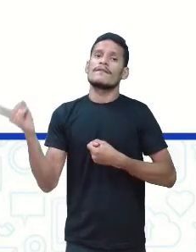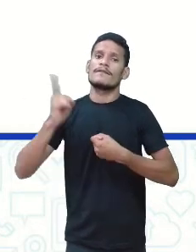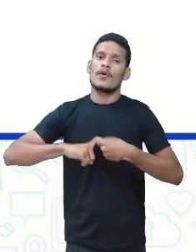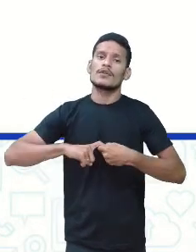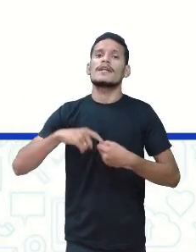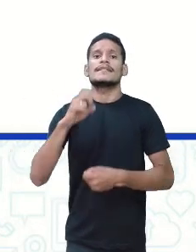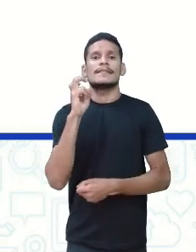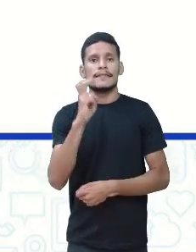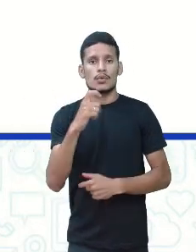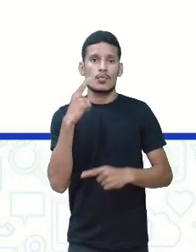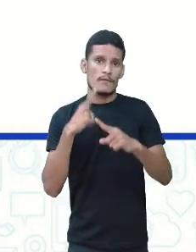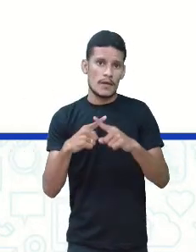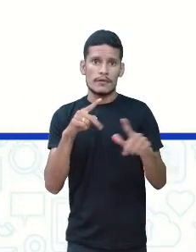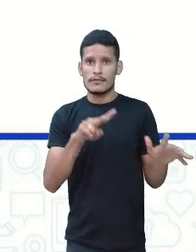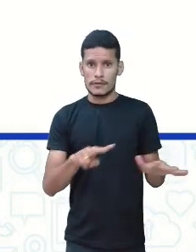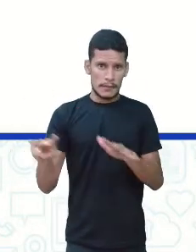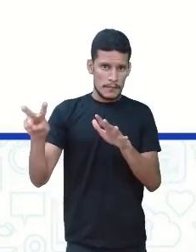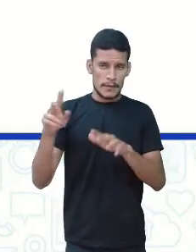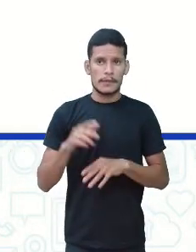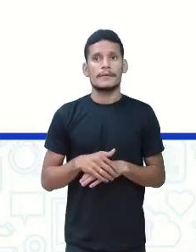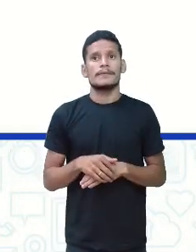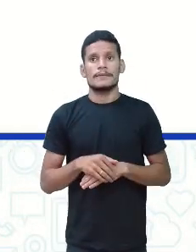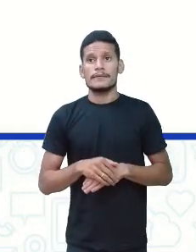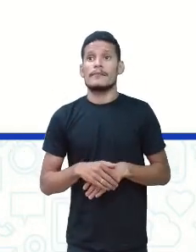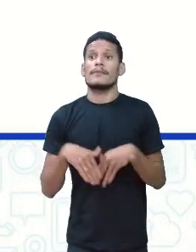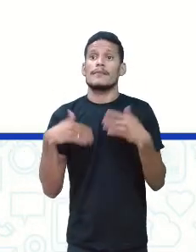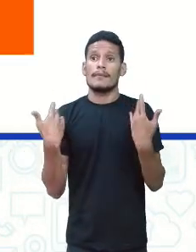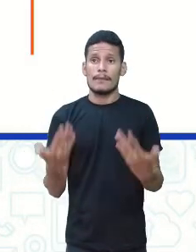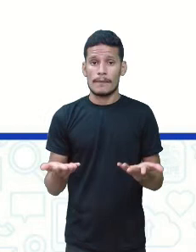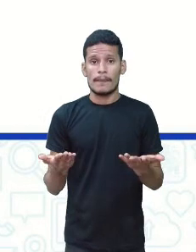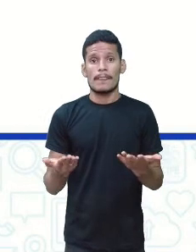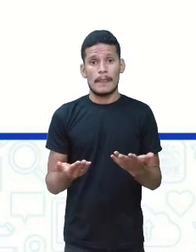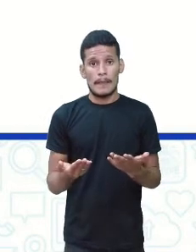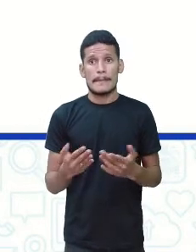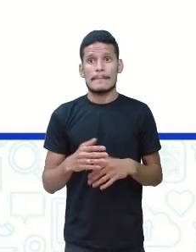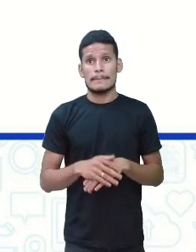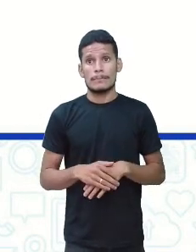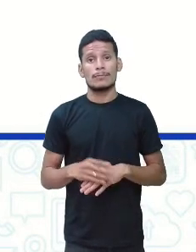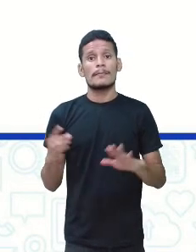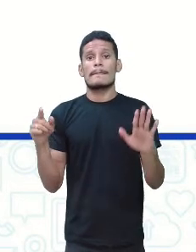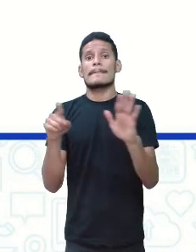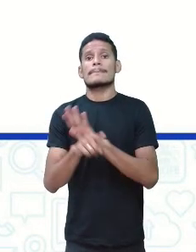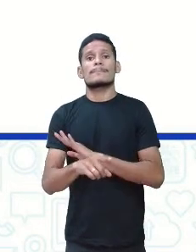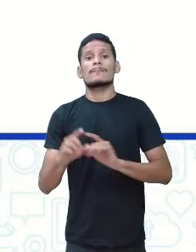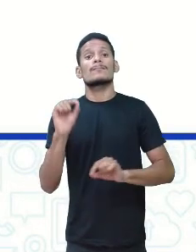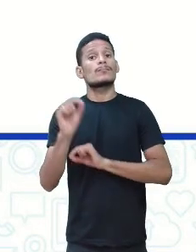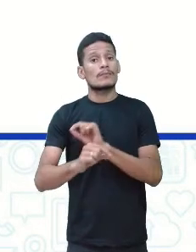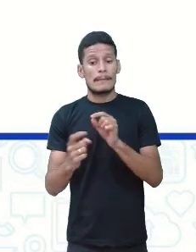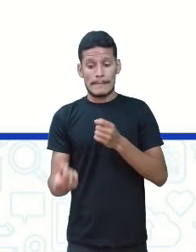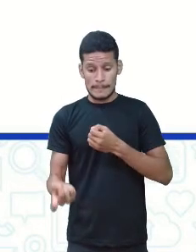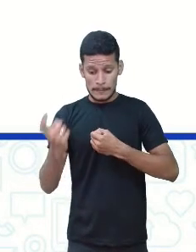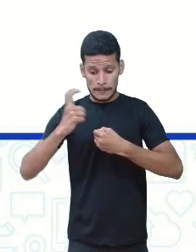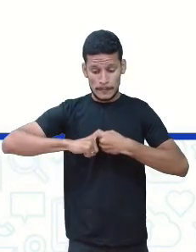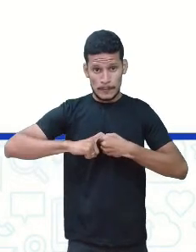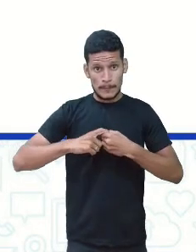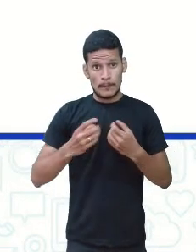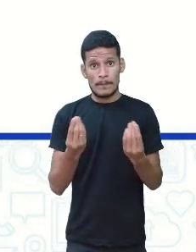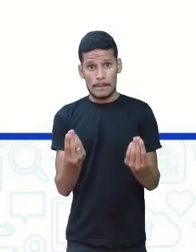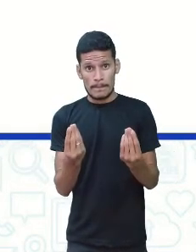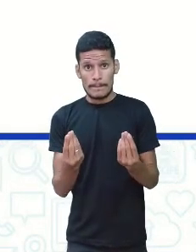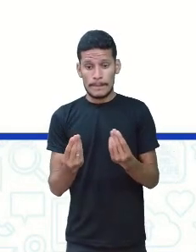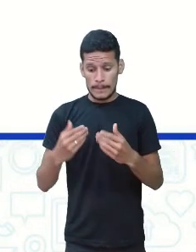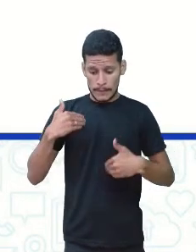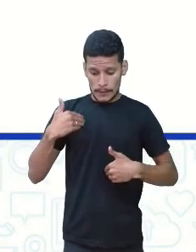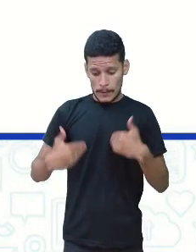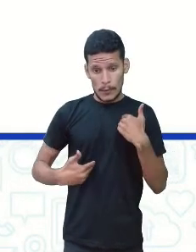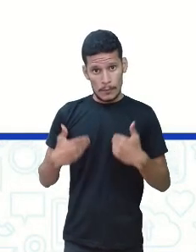5 vezes por semana. E aí, a pergunta é, ao retornar, né, os corpos eles